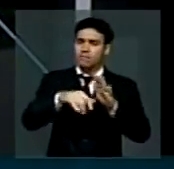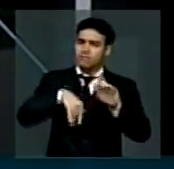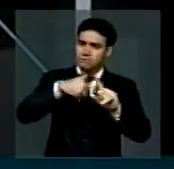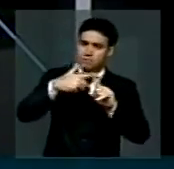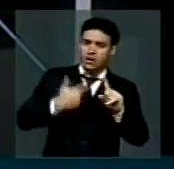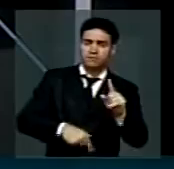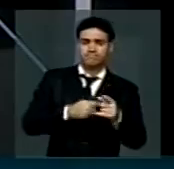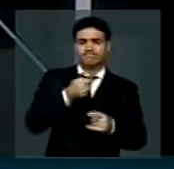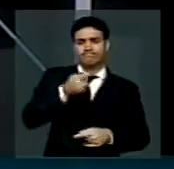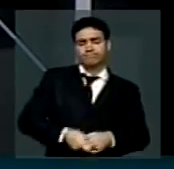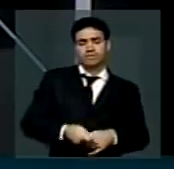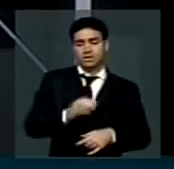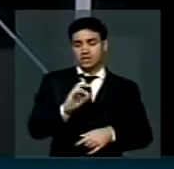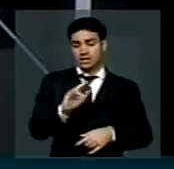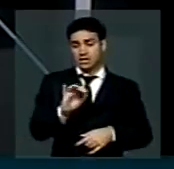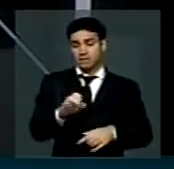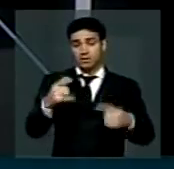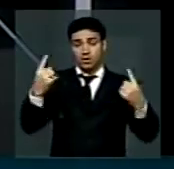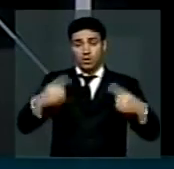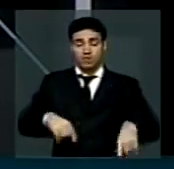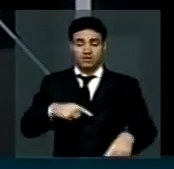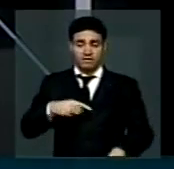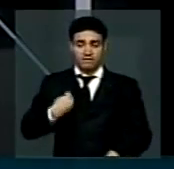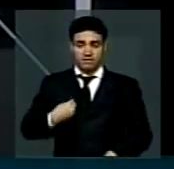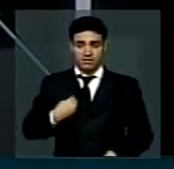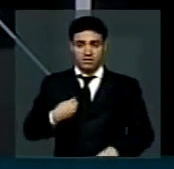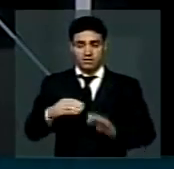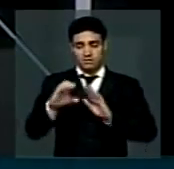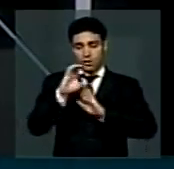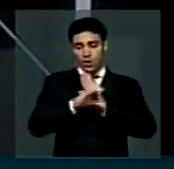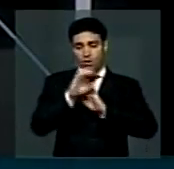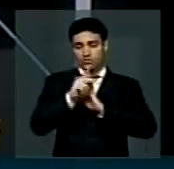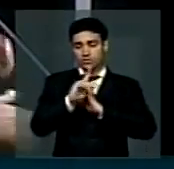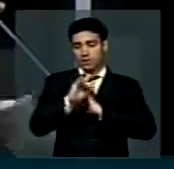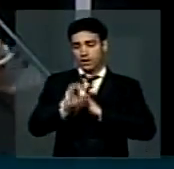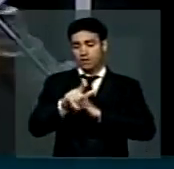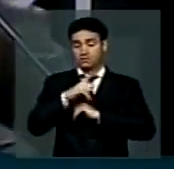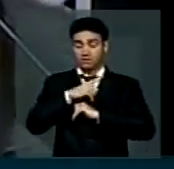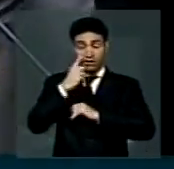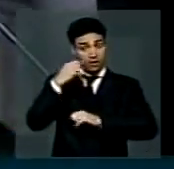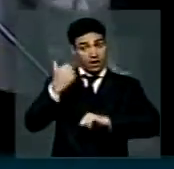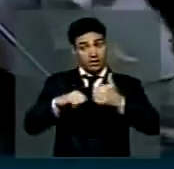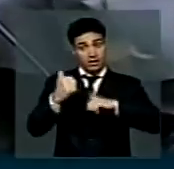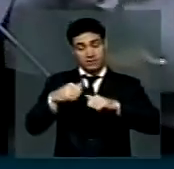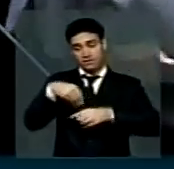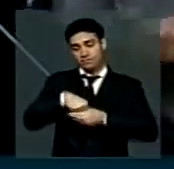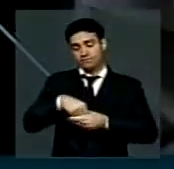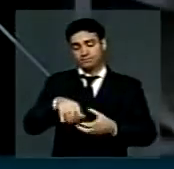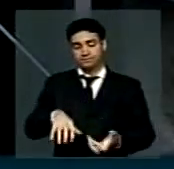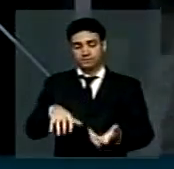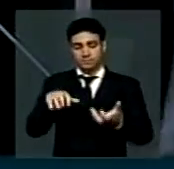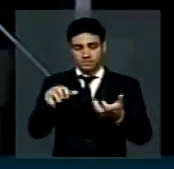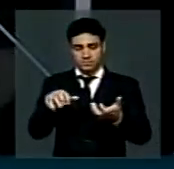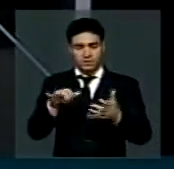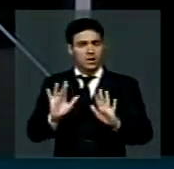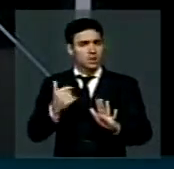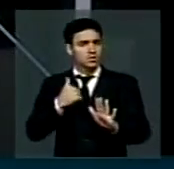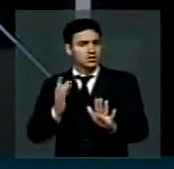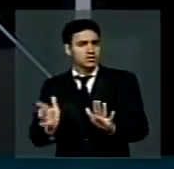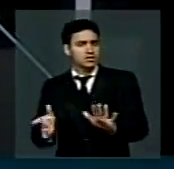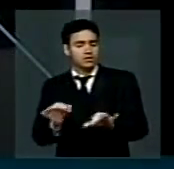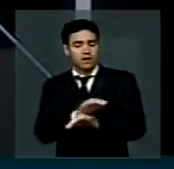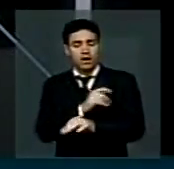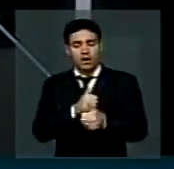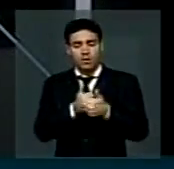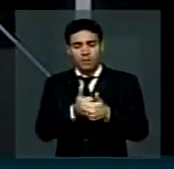vida, previsto na proposta de Código Penal que se encontra em análise no Congresso Nacional. Pude acompanhar